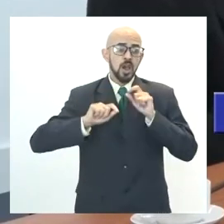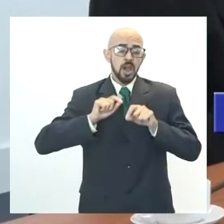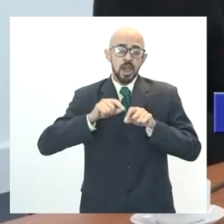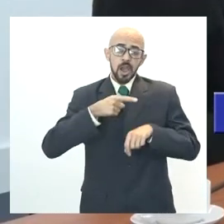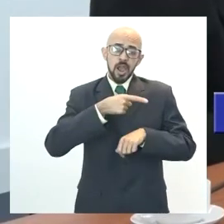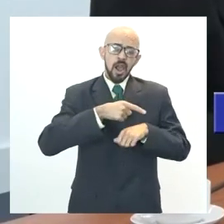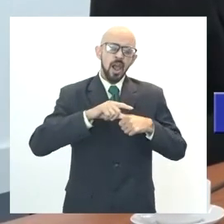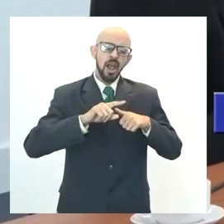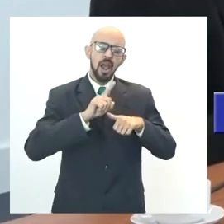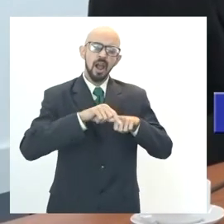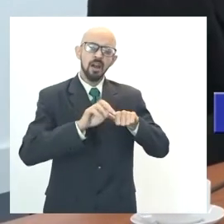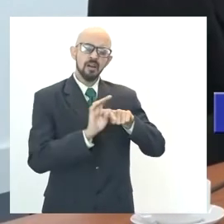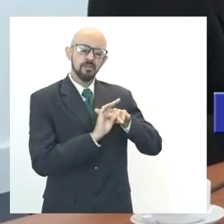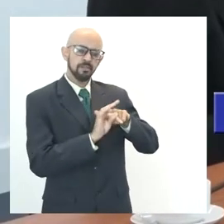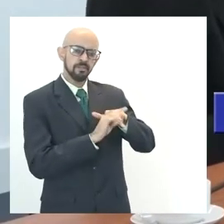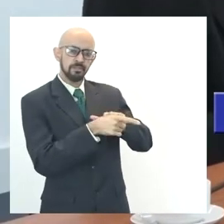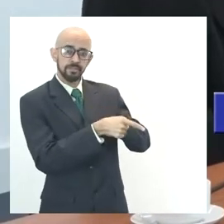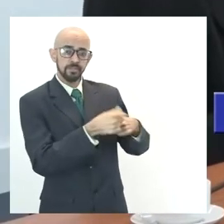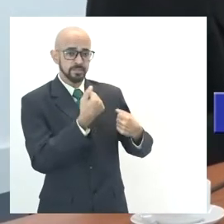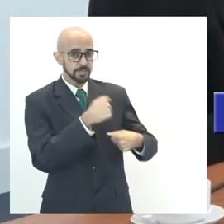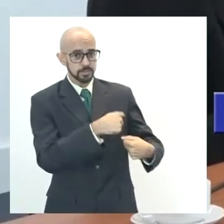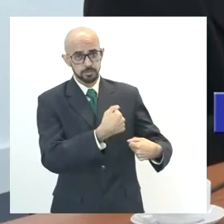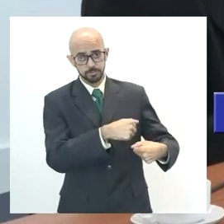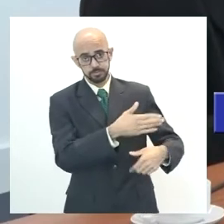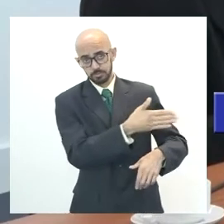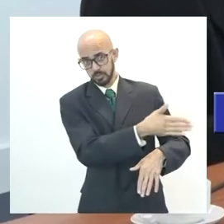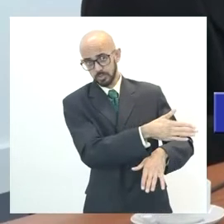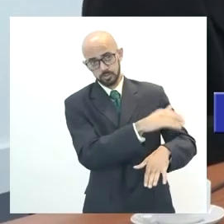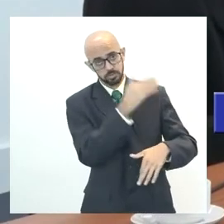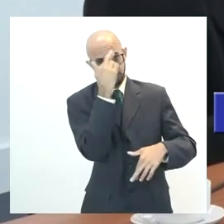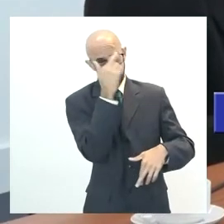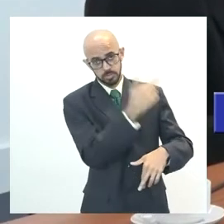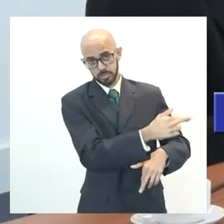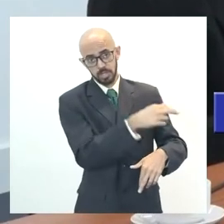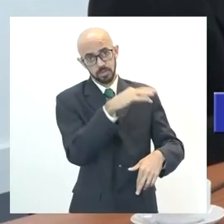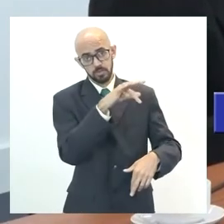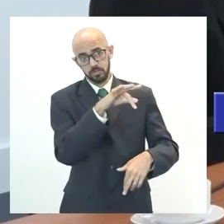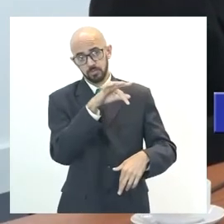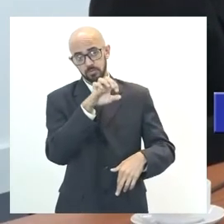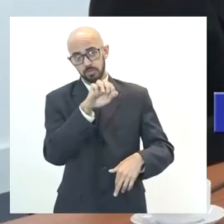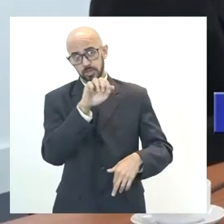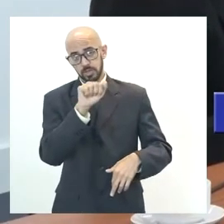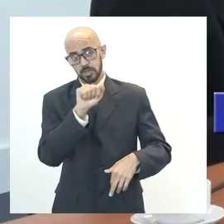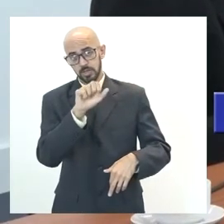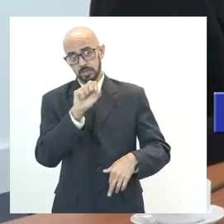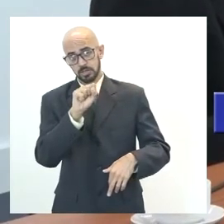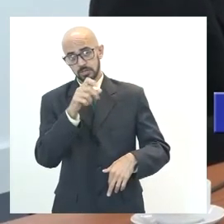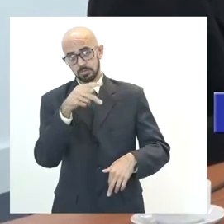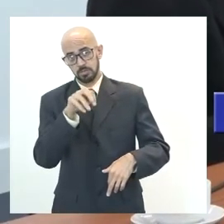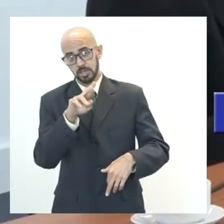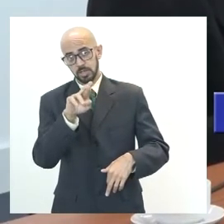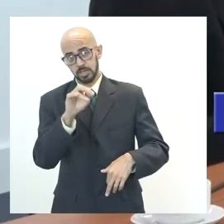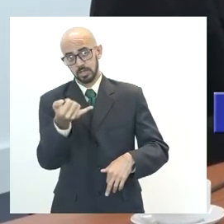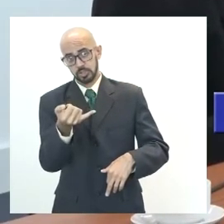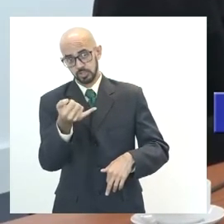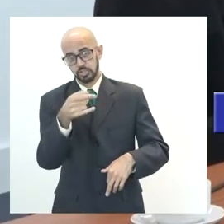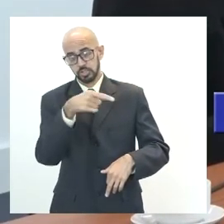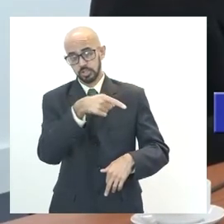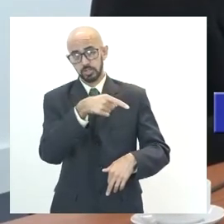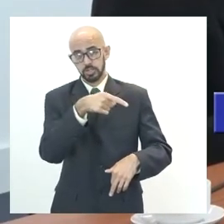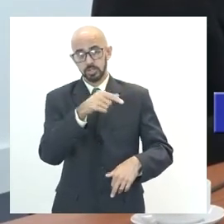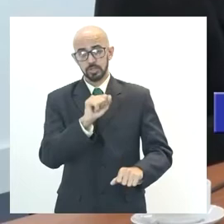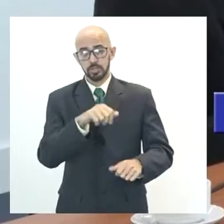técnicos estão muito achar Assis perde o que a Federação dos Servidores Públicos do Estado do Rio de Janeiro